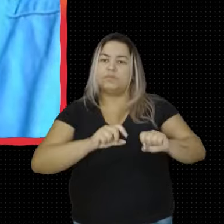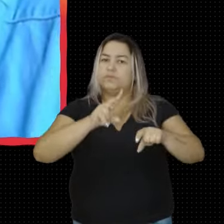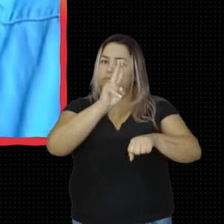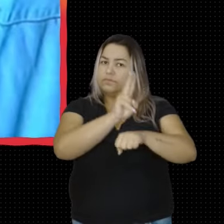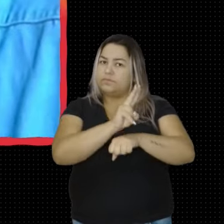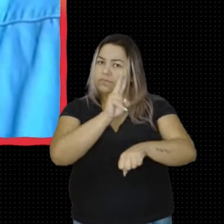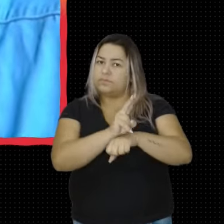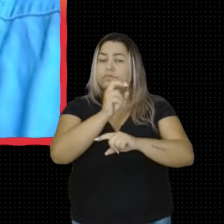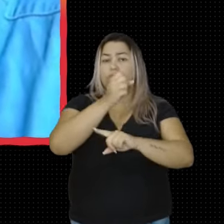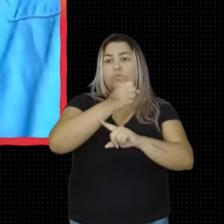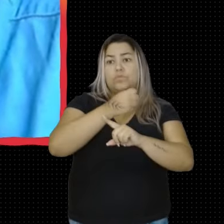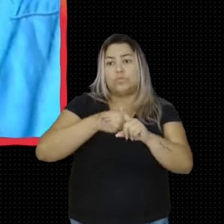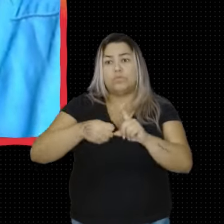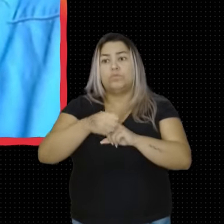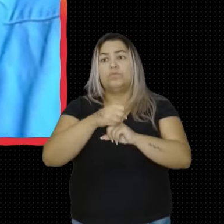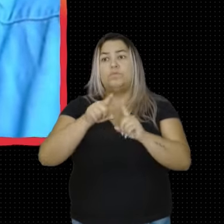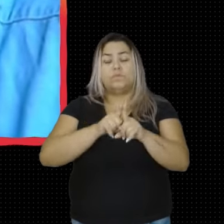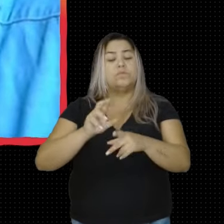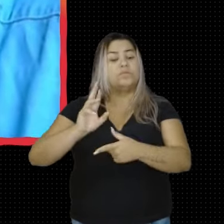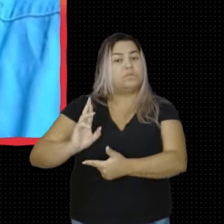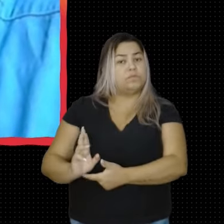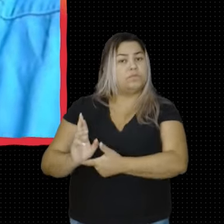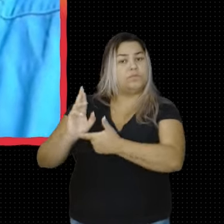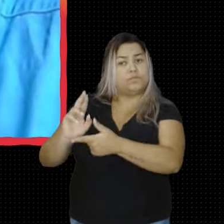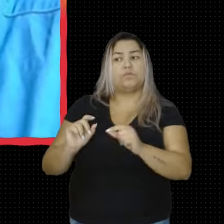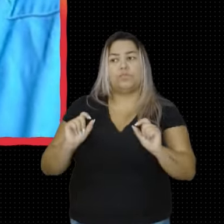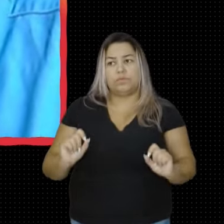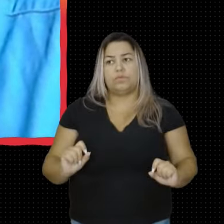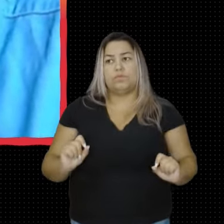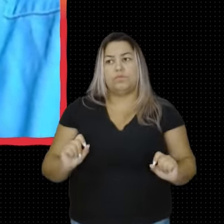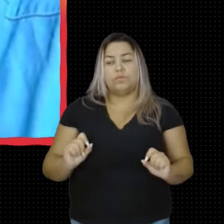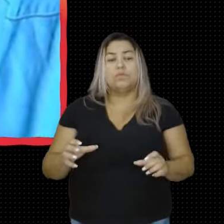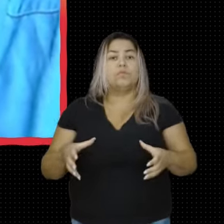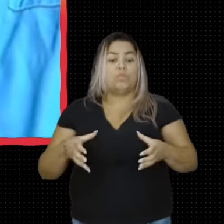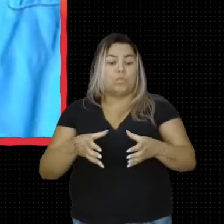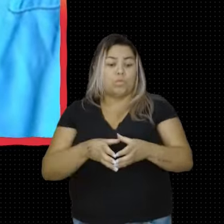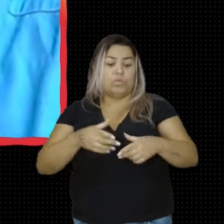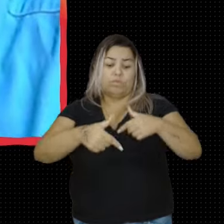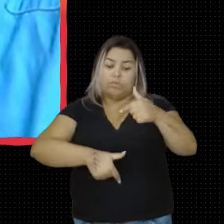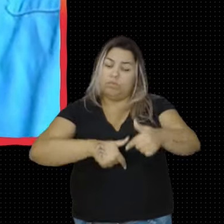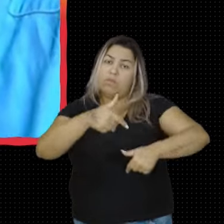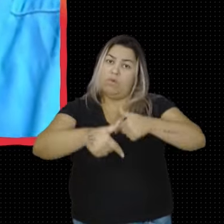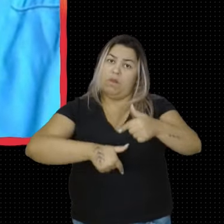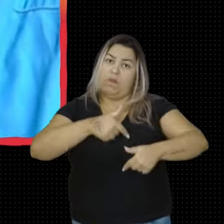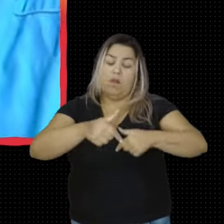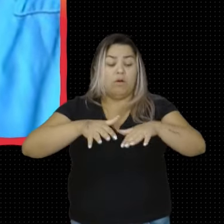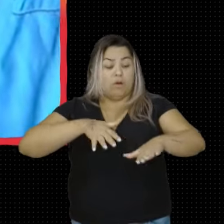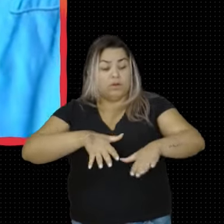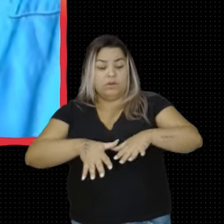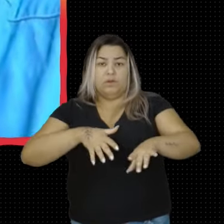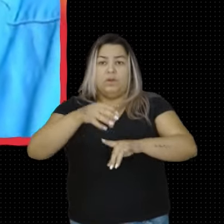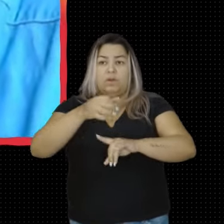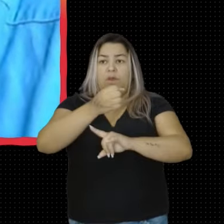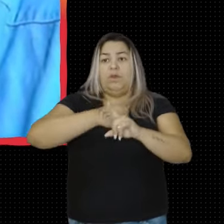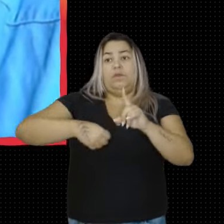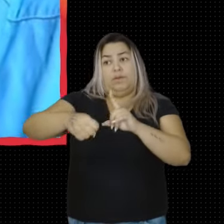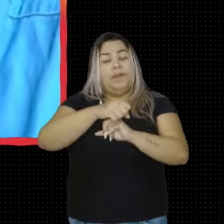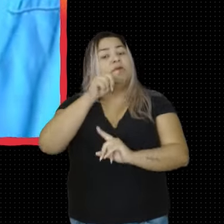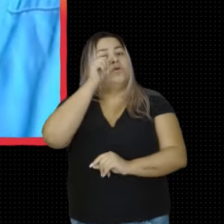do socialismo, e representar a classe trabalhadora, representar os movimentos sociais como o movimento